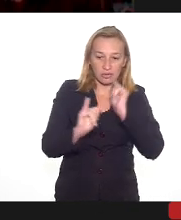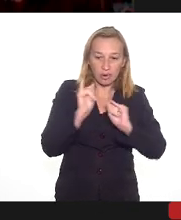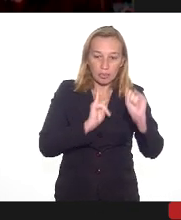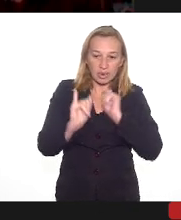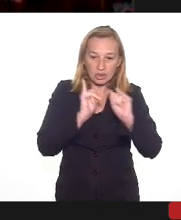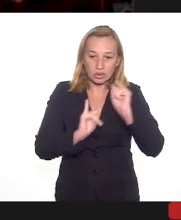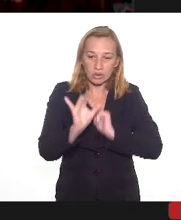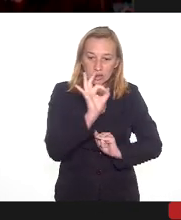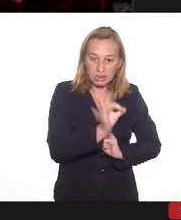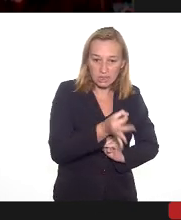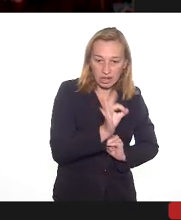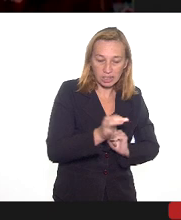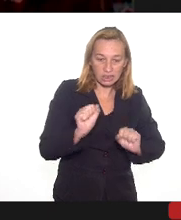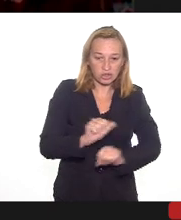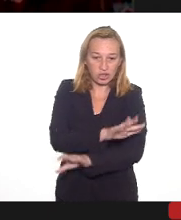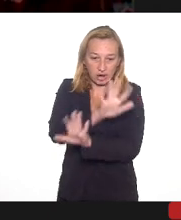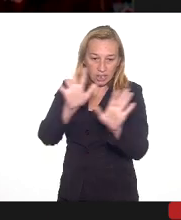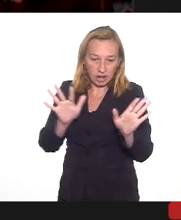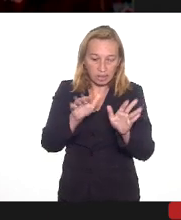informações,